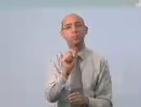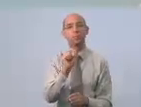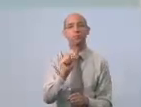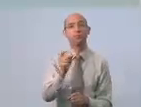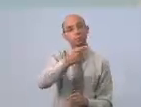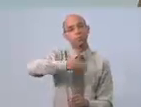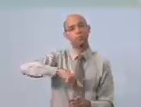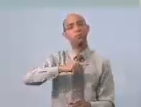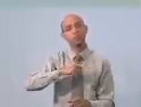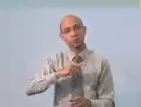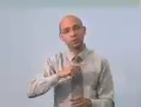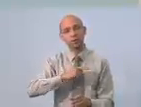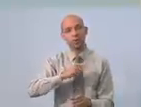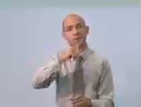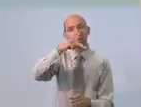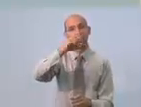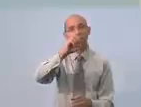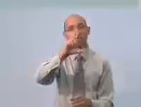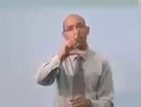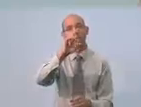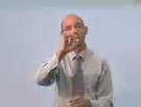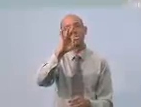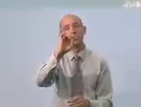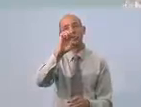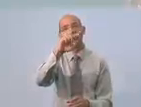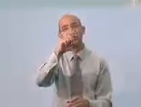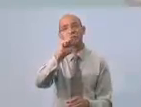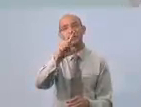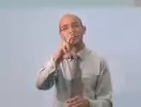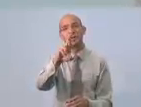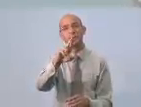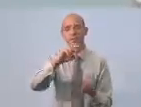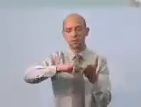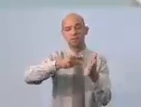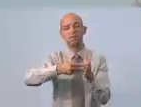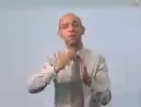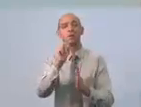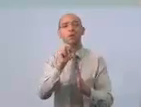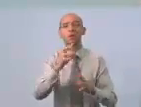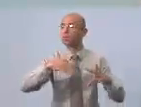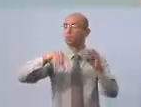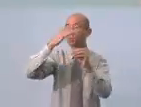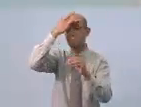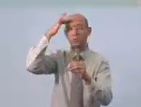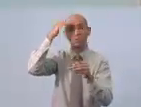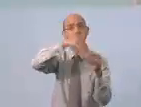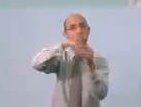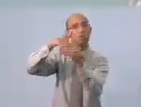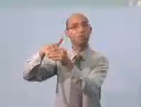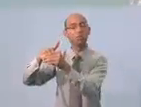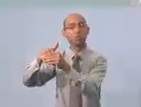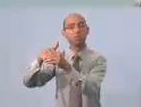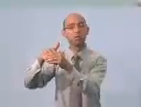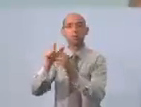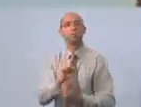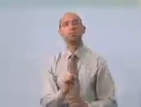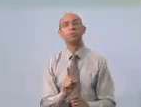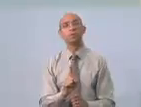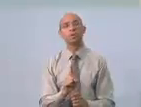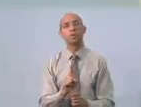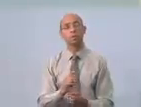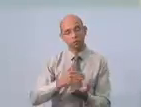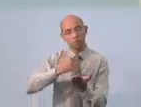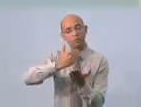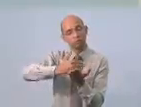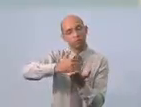que politizar, não significa que todos os eleitores não são politizados. Porque ao longo